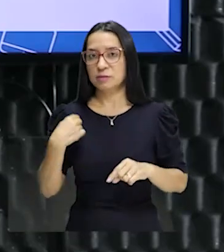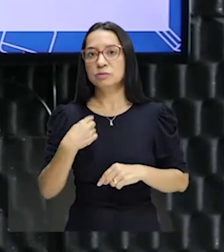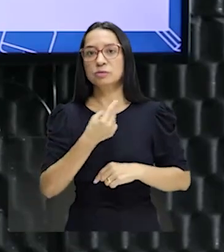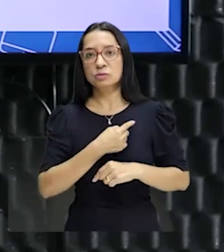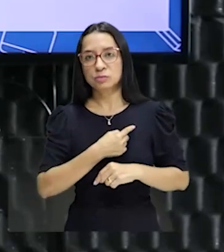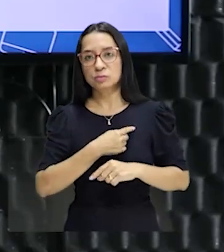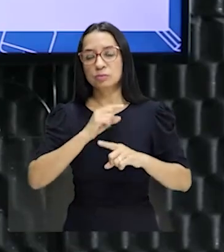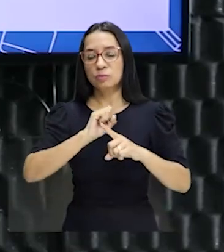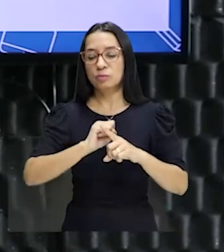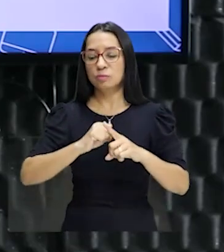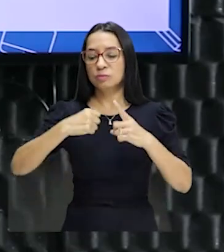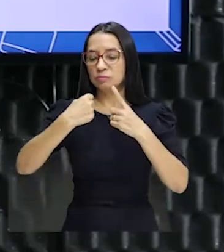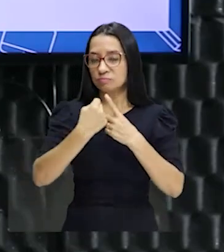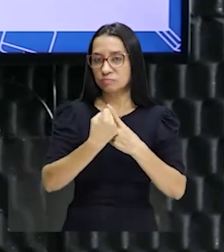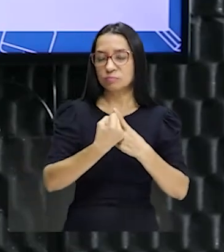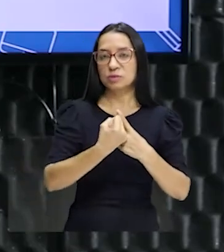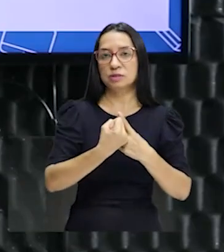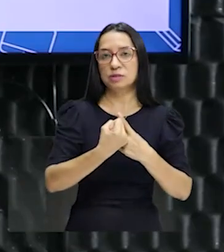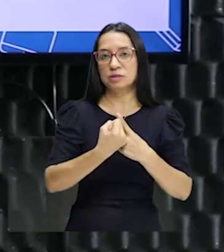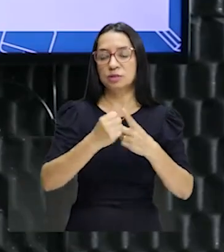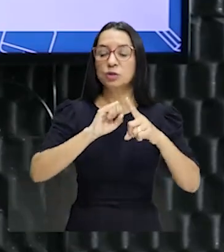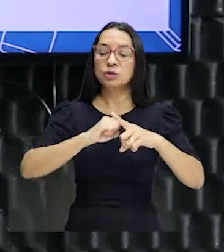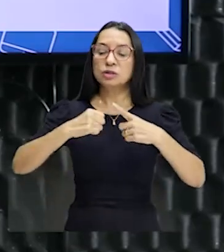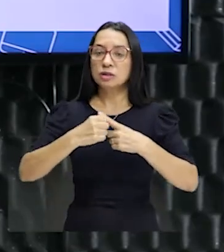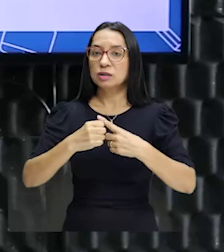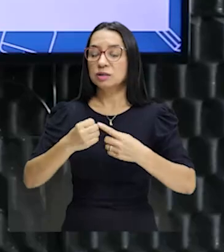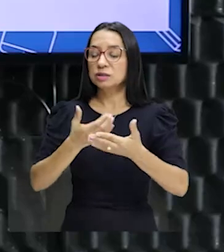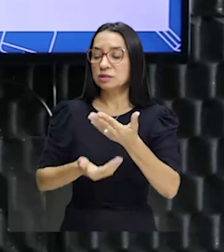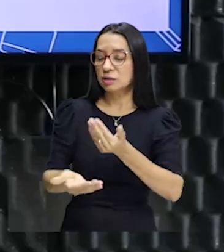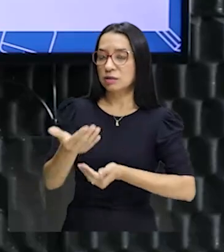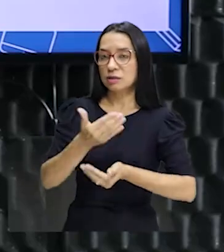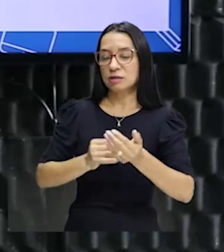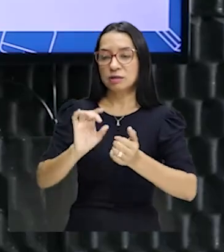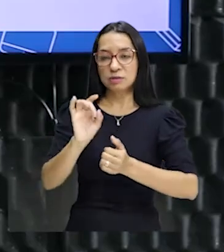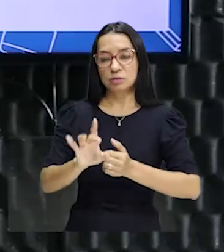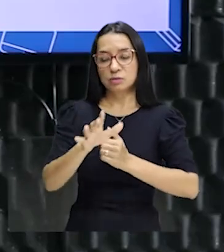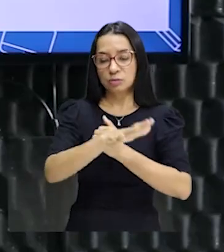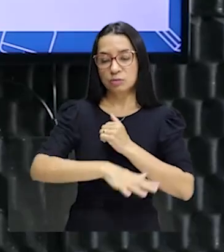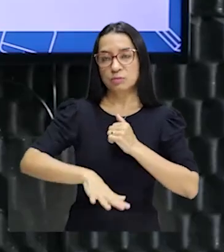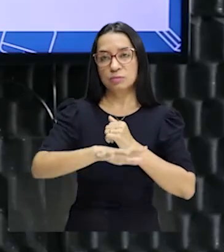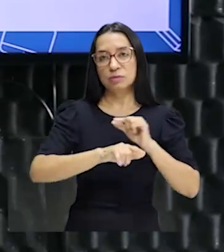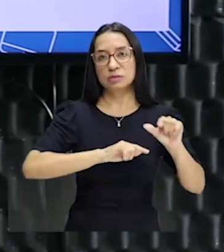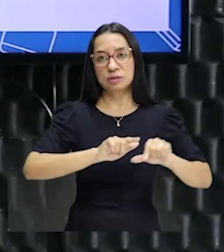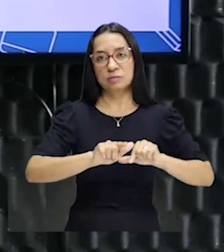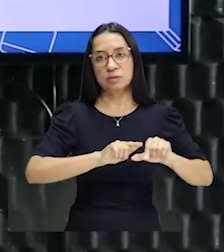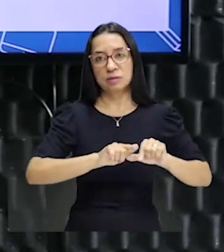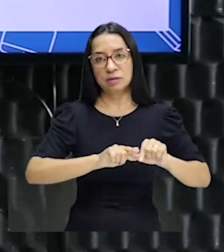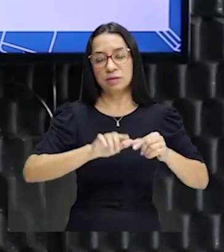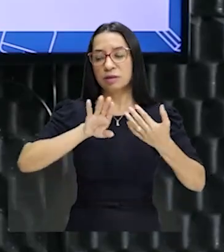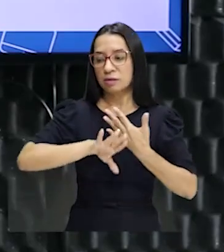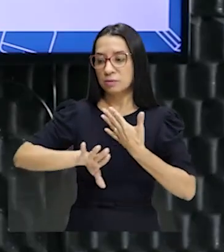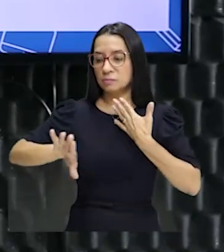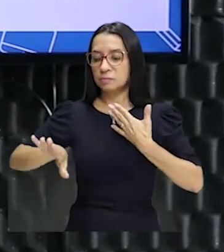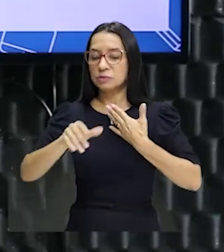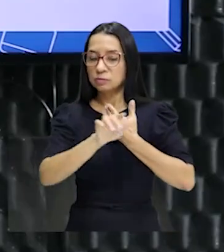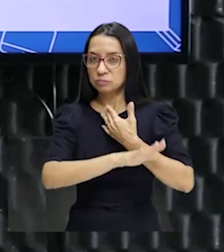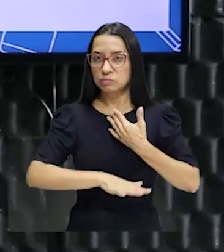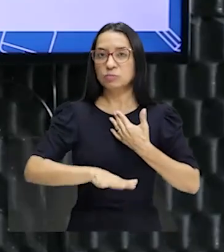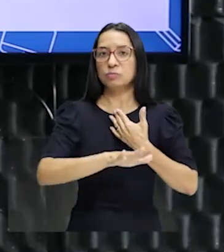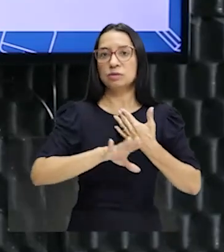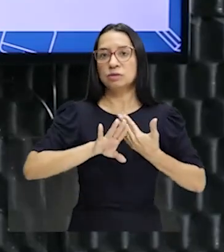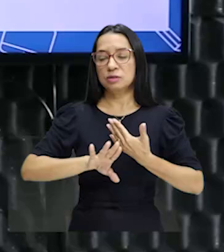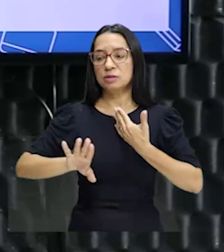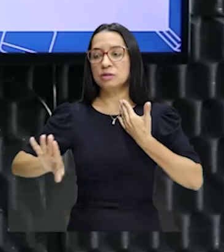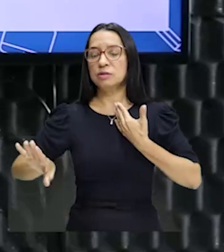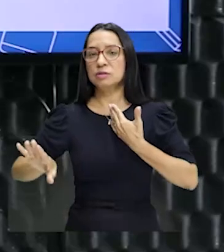seres sociais. A gente não socializa apenas no nosso ambiente de trabalho. Nós, hora ou outra, nos afastamos desse ambiente